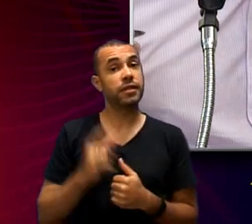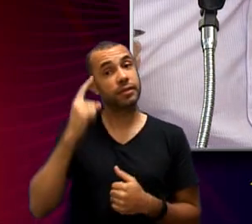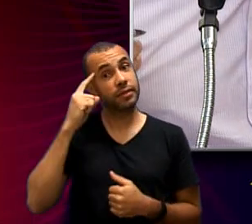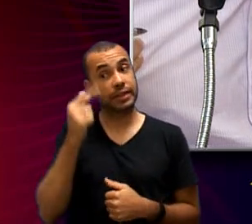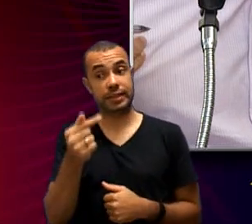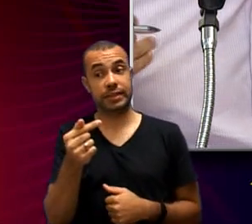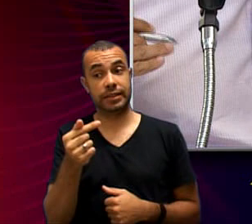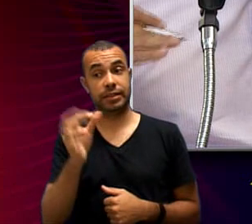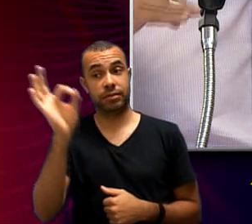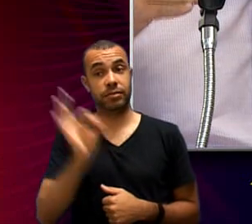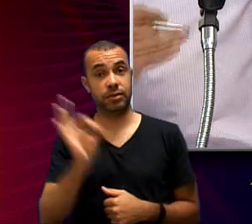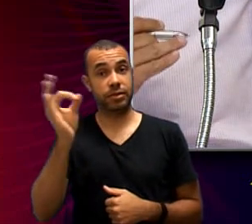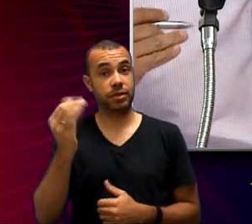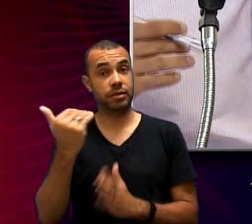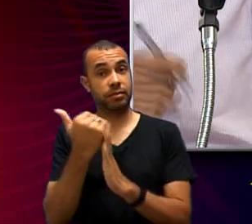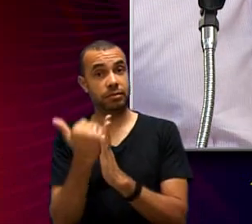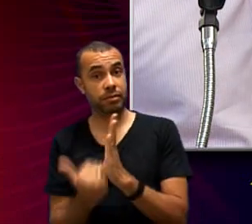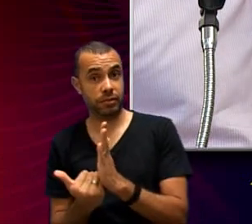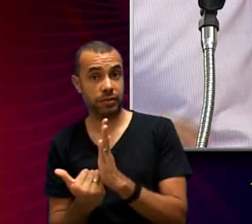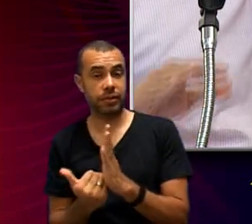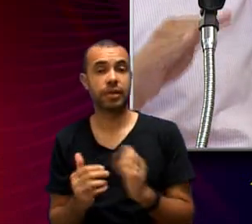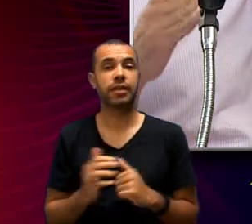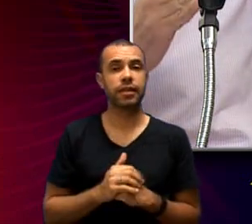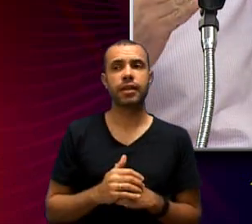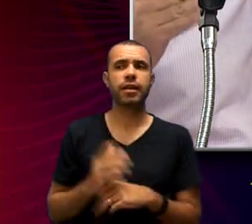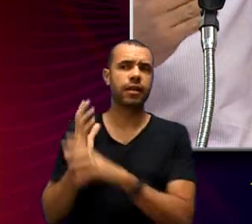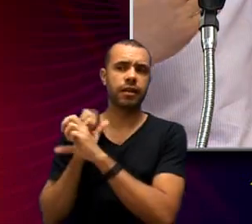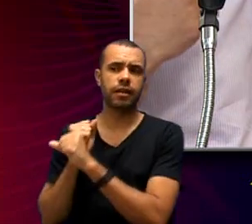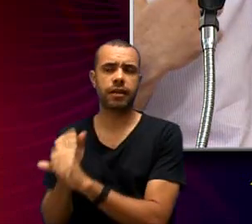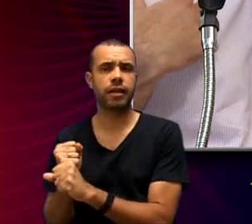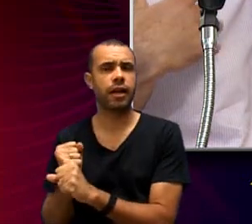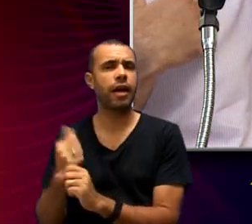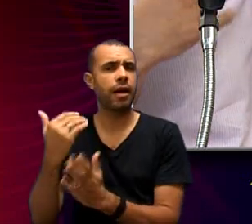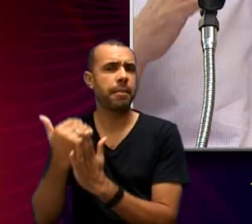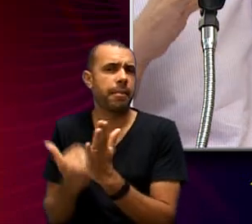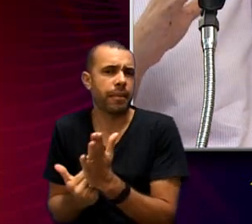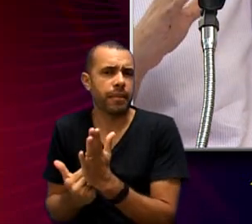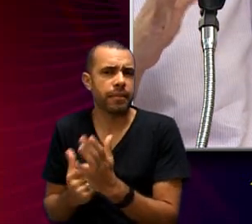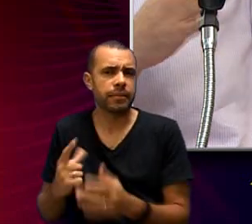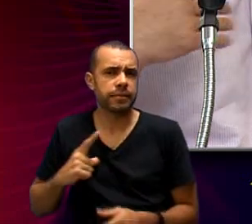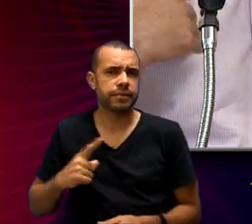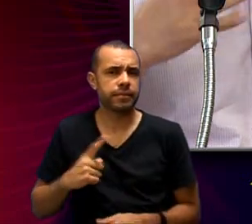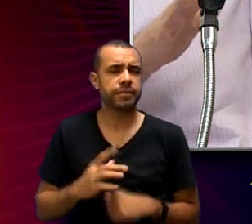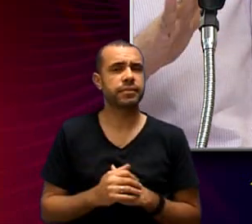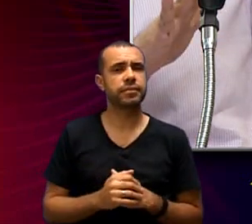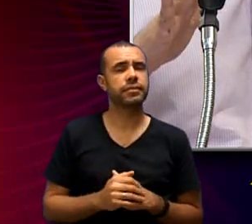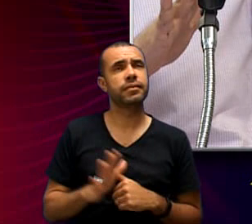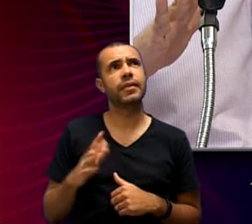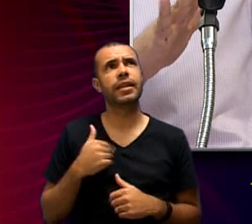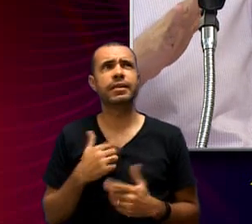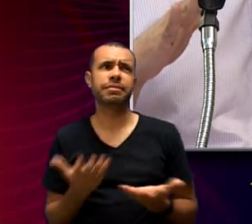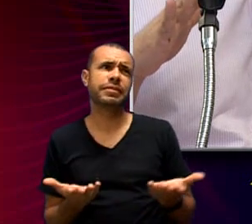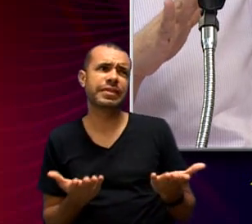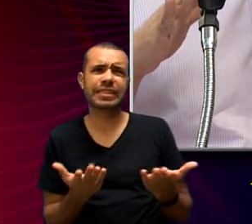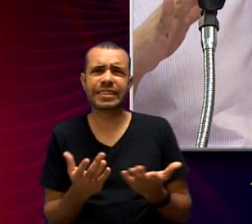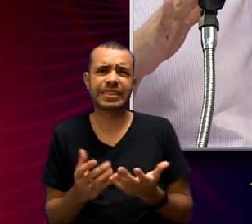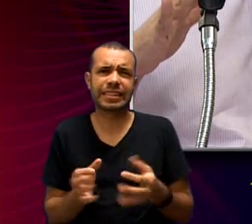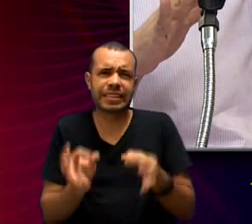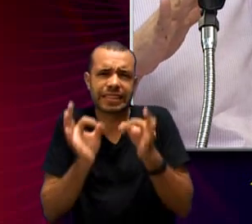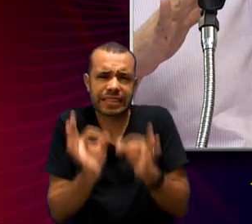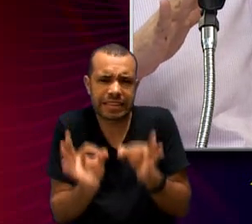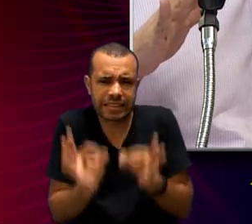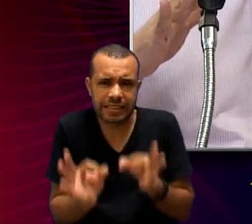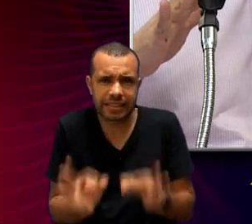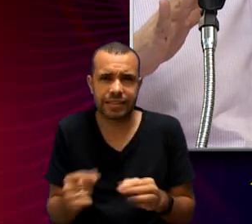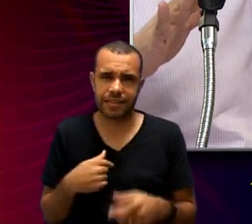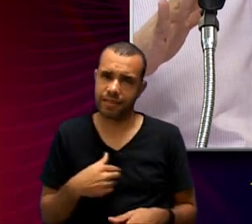a menos. Sim, o orçamento do ano que vem é menor do que desse ano. Porque média... Eu não sou da área de exatas. Vão poder perceber isso, que